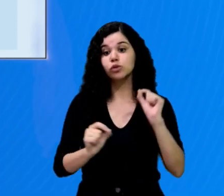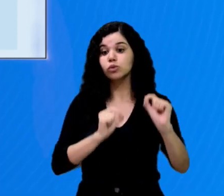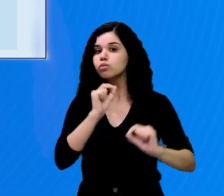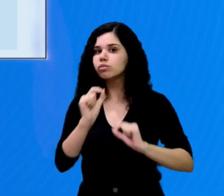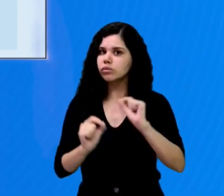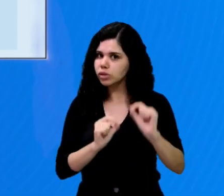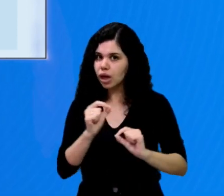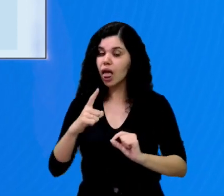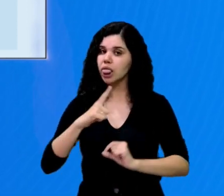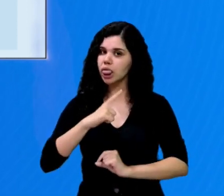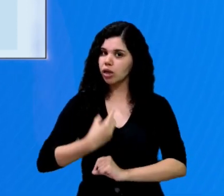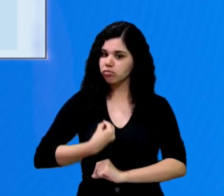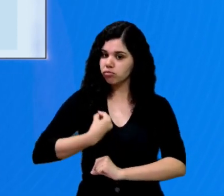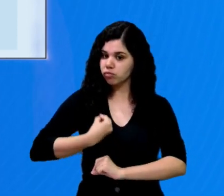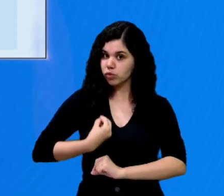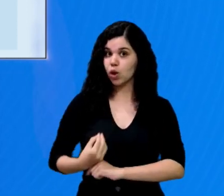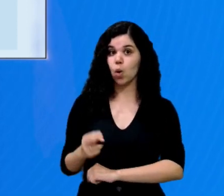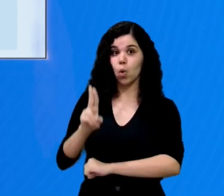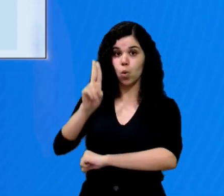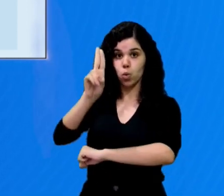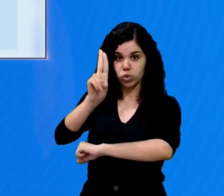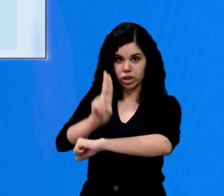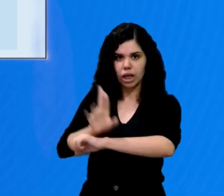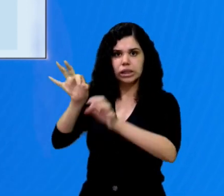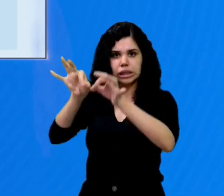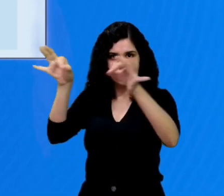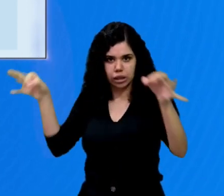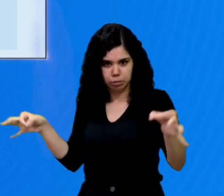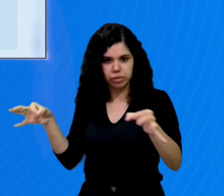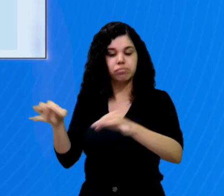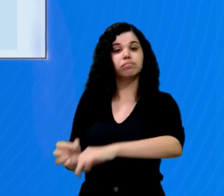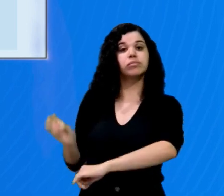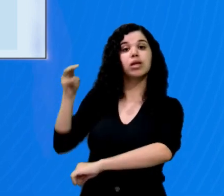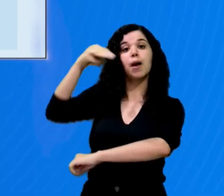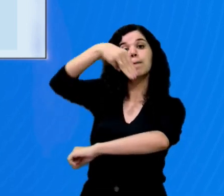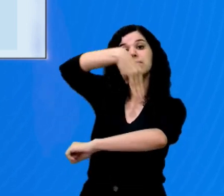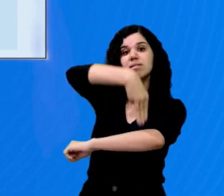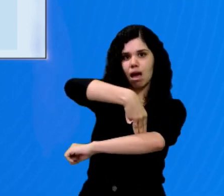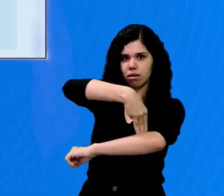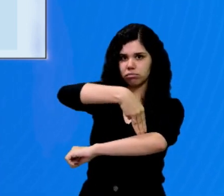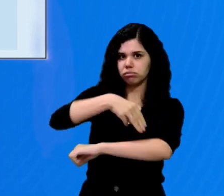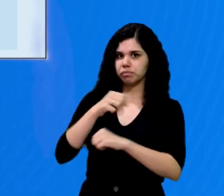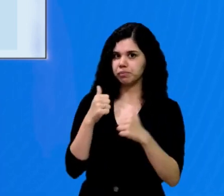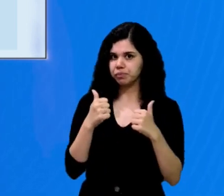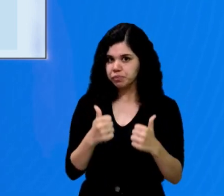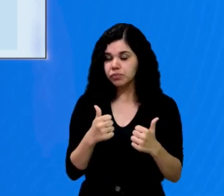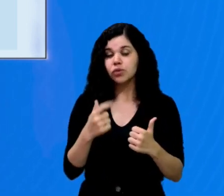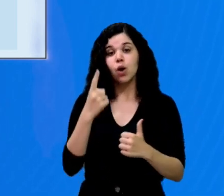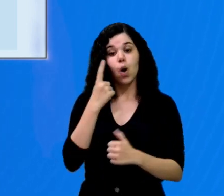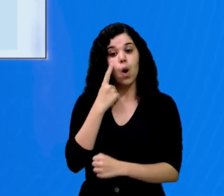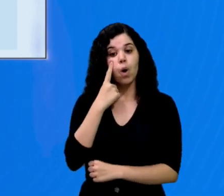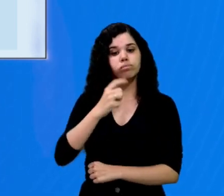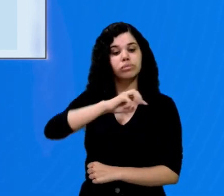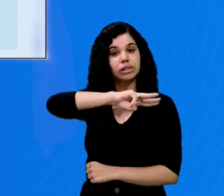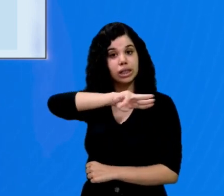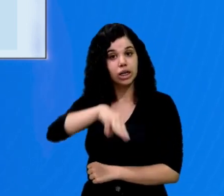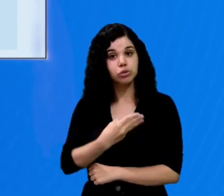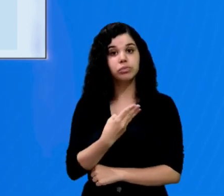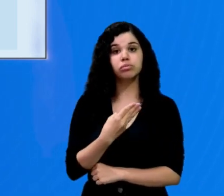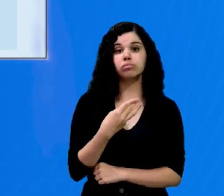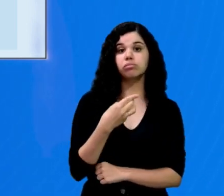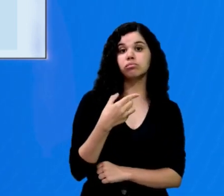lugar existem aqui a classe das unidades simples e a classe dos milhares. O número